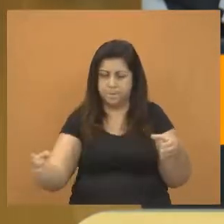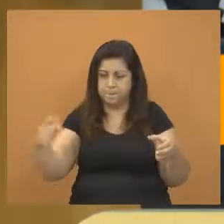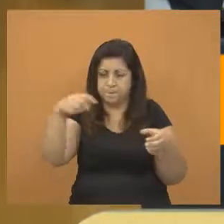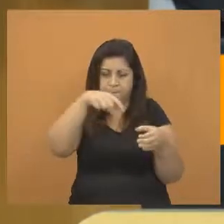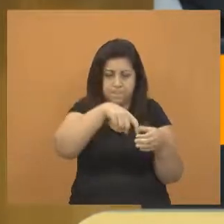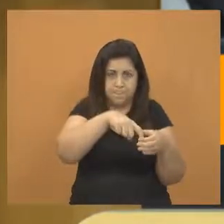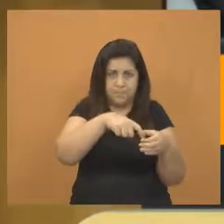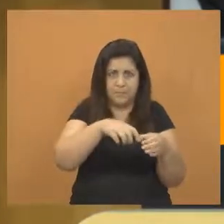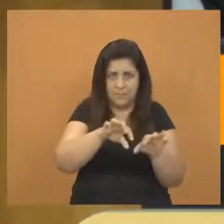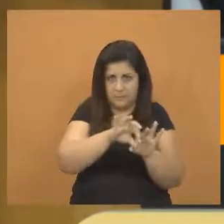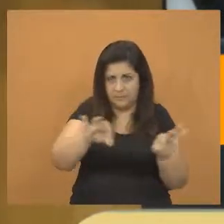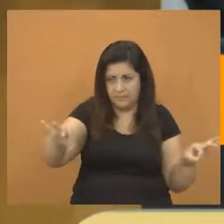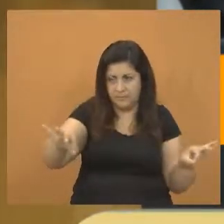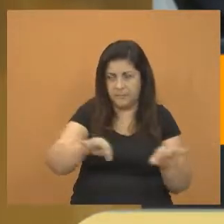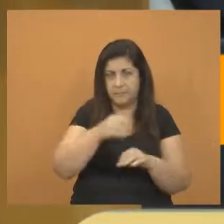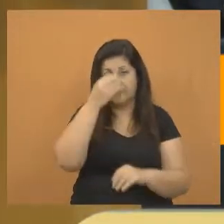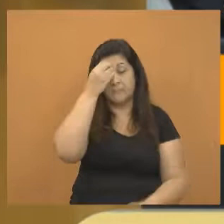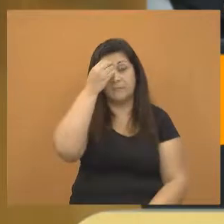Esperança.